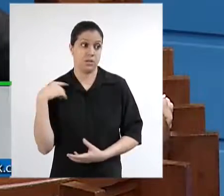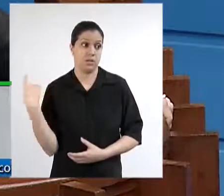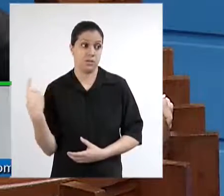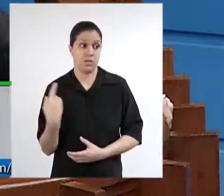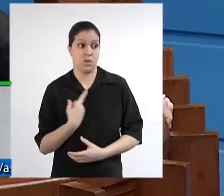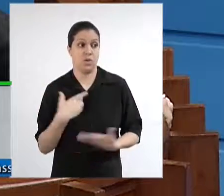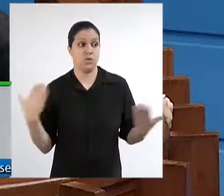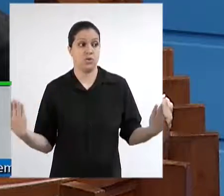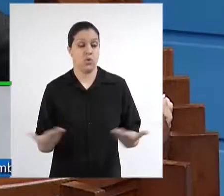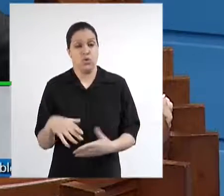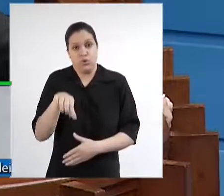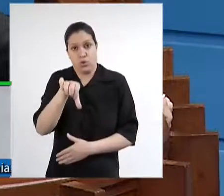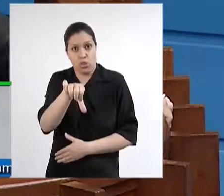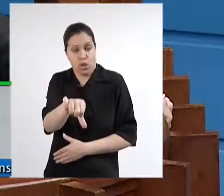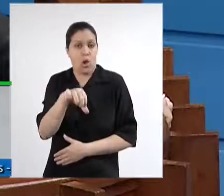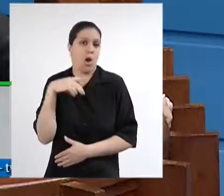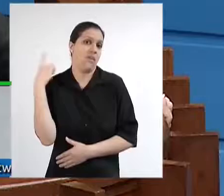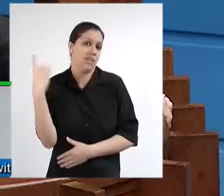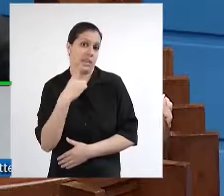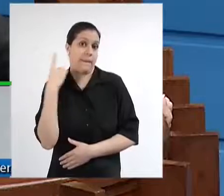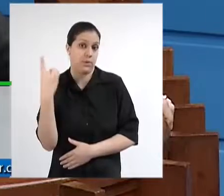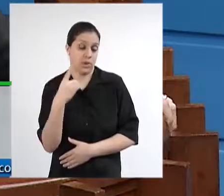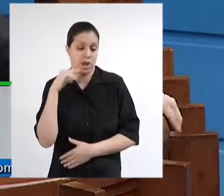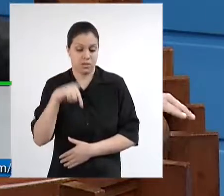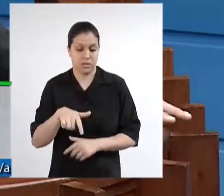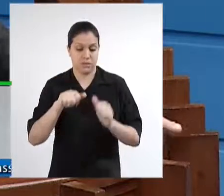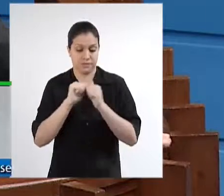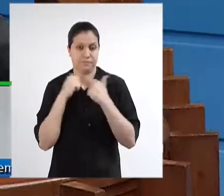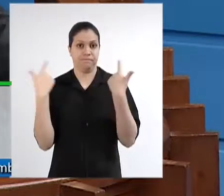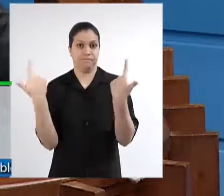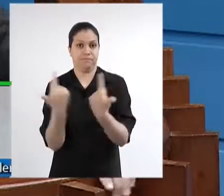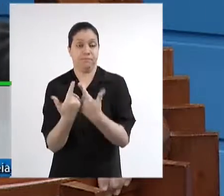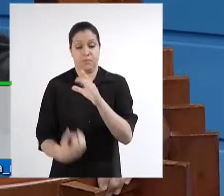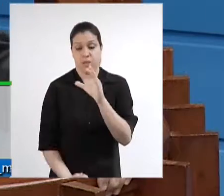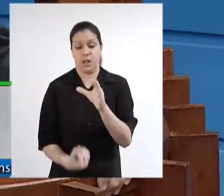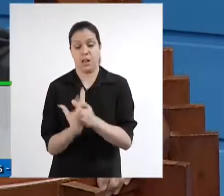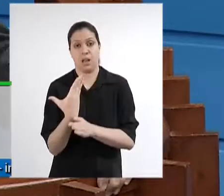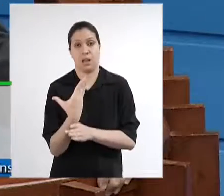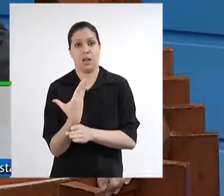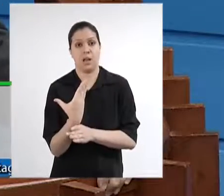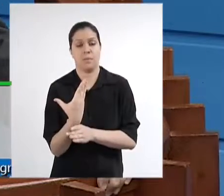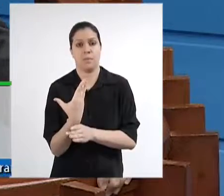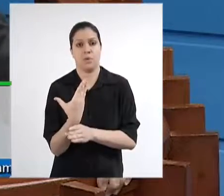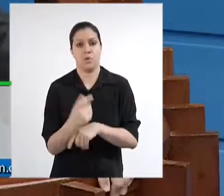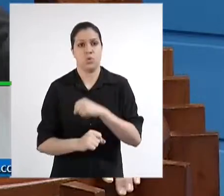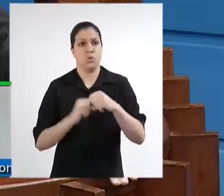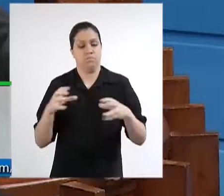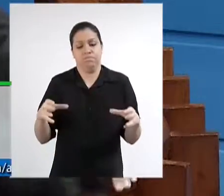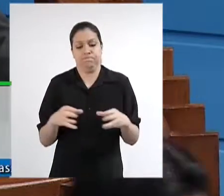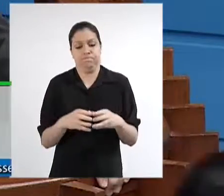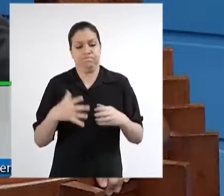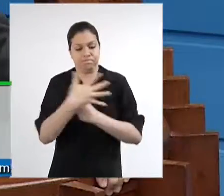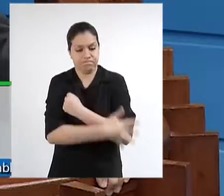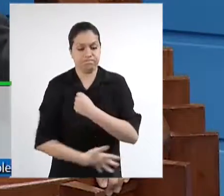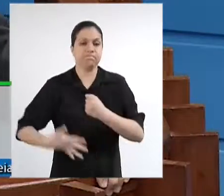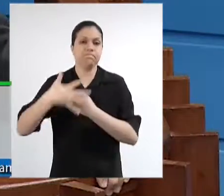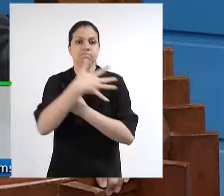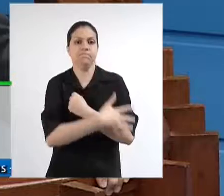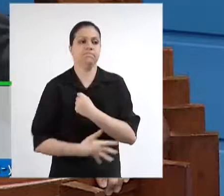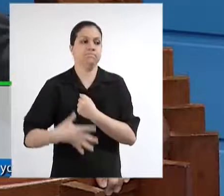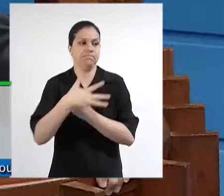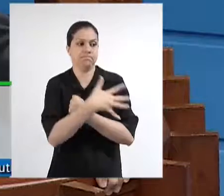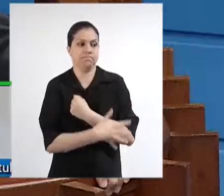somos hoje 9 deputados aqui na Assembleia Legislativa que criamos a Frente